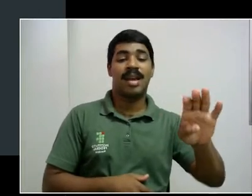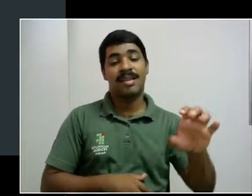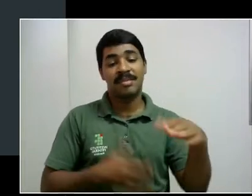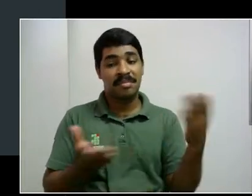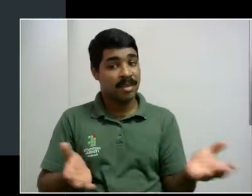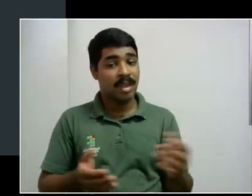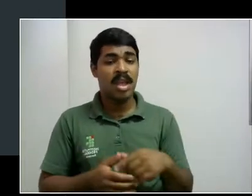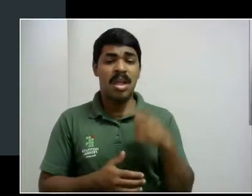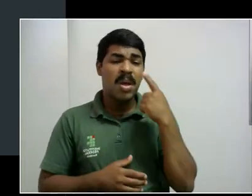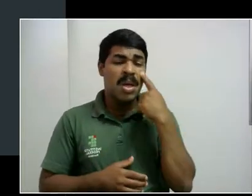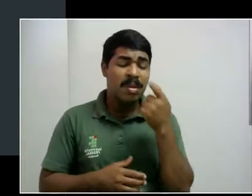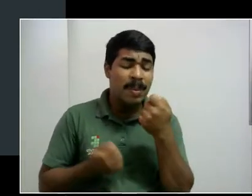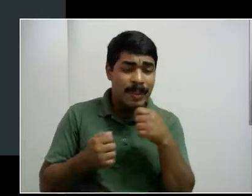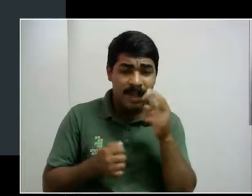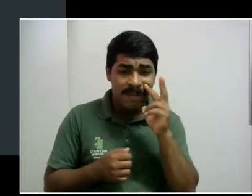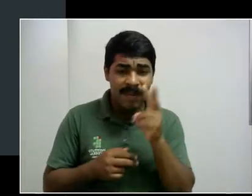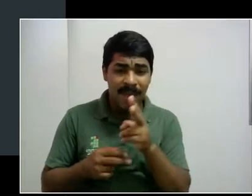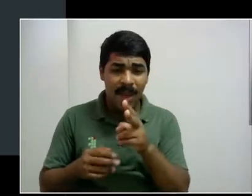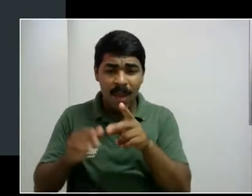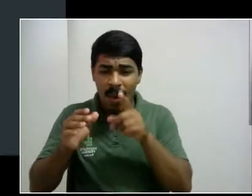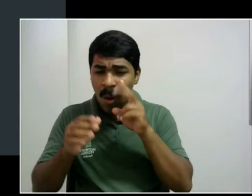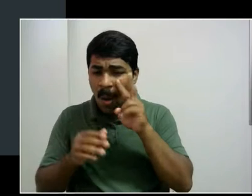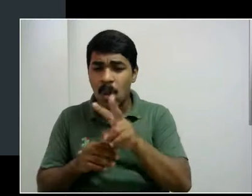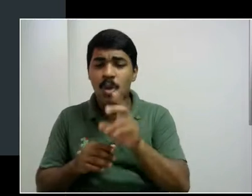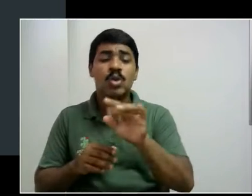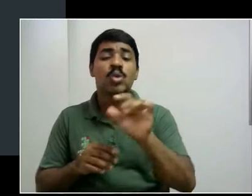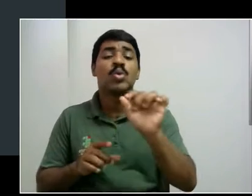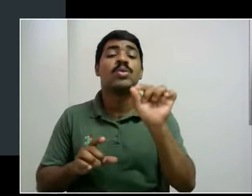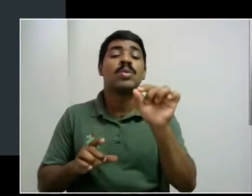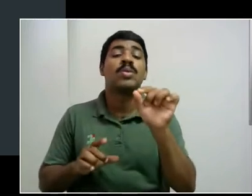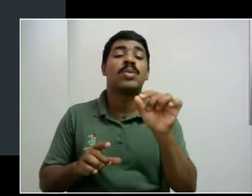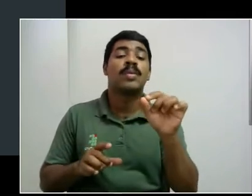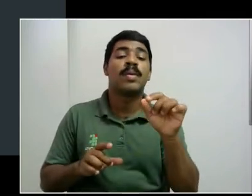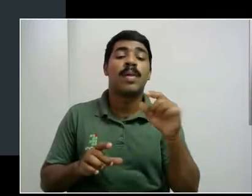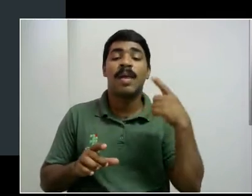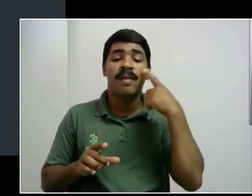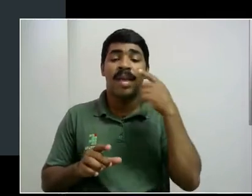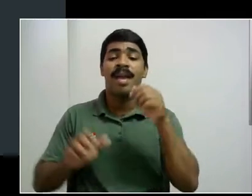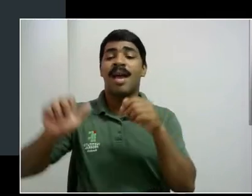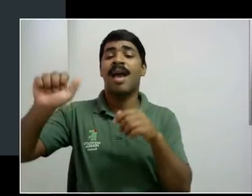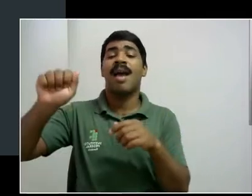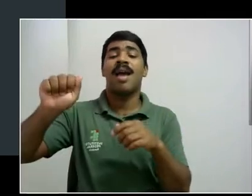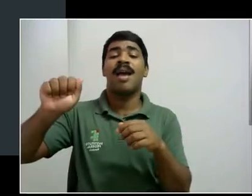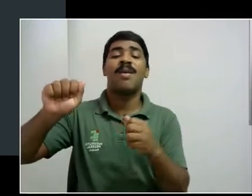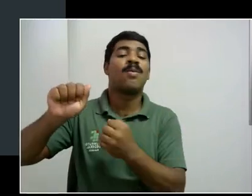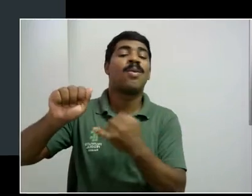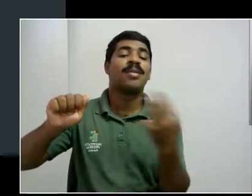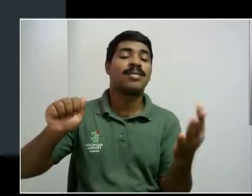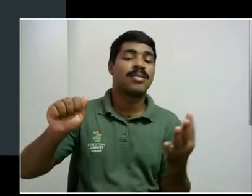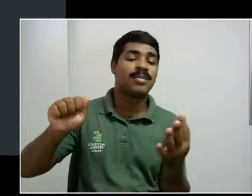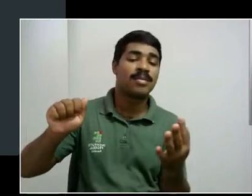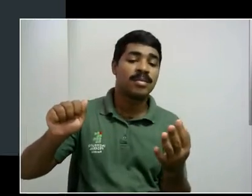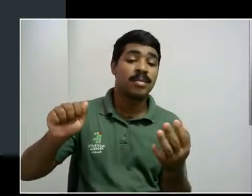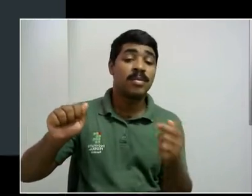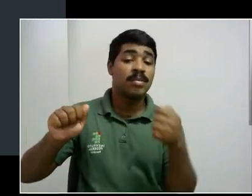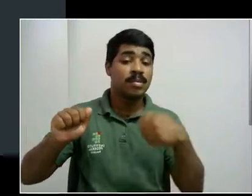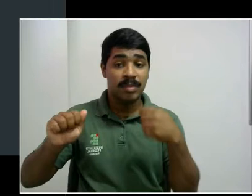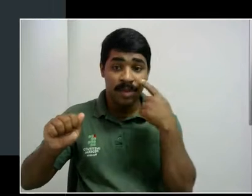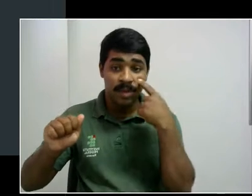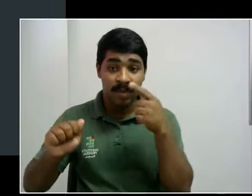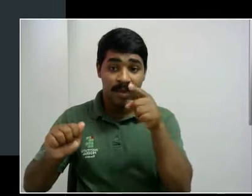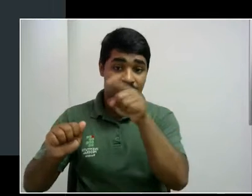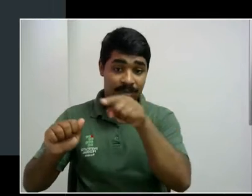O que é o coeficiente angular? O coeficiente angular é o valor do a, tá? É o valor desse carinha